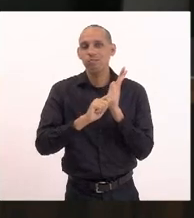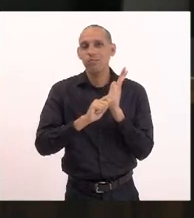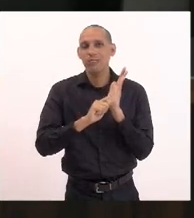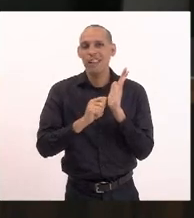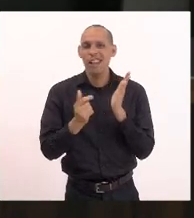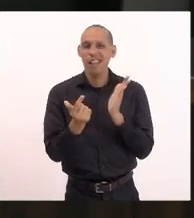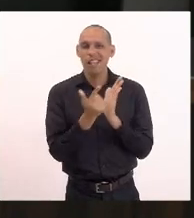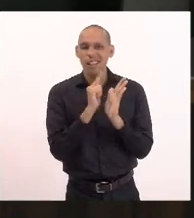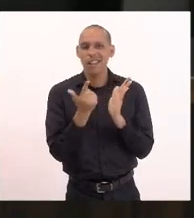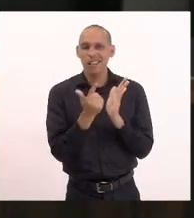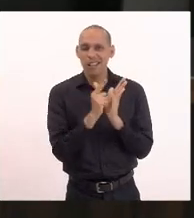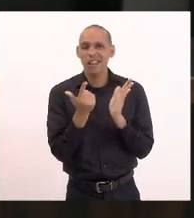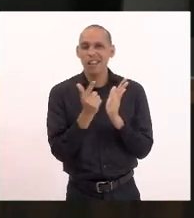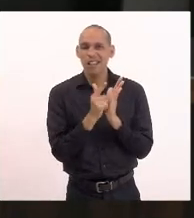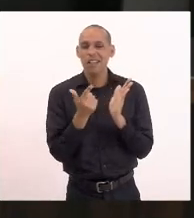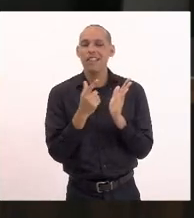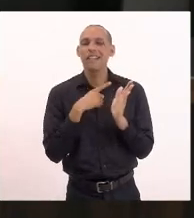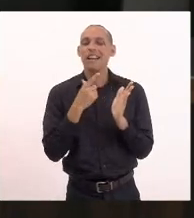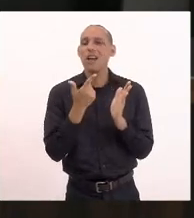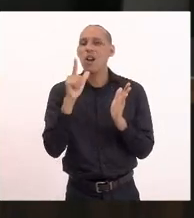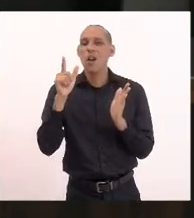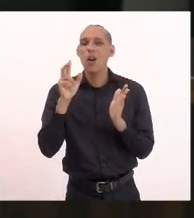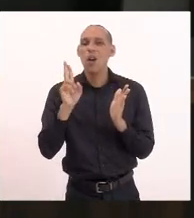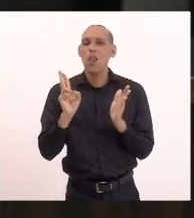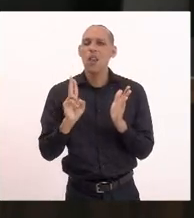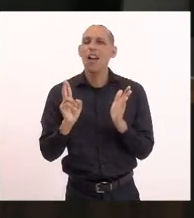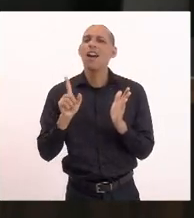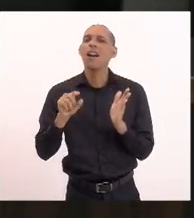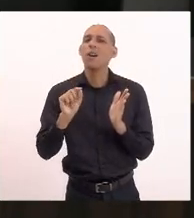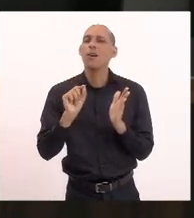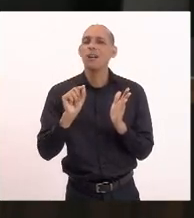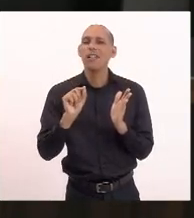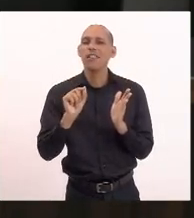livro e tem um outro nome, é, como é que é? Wright? Como é que é?